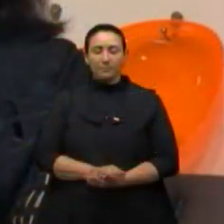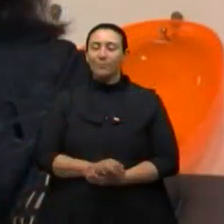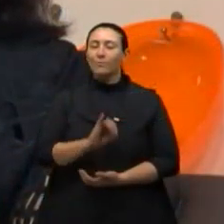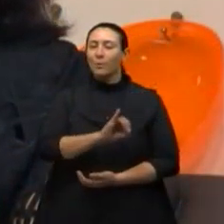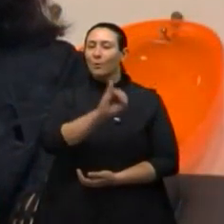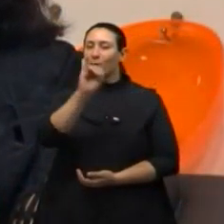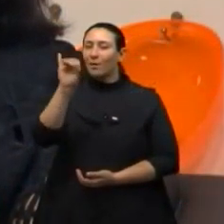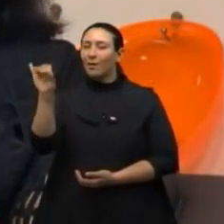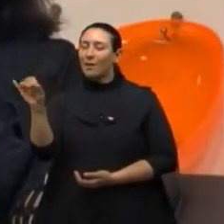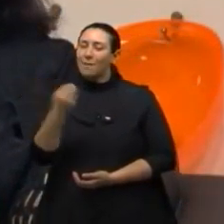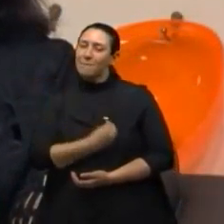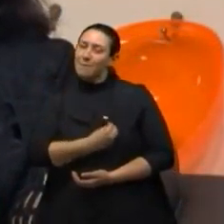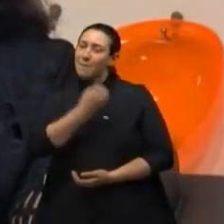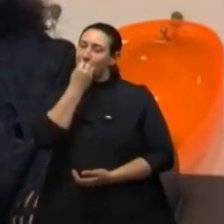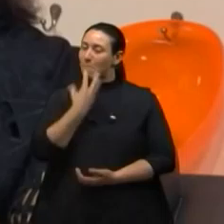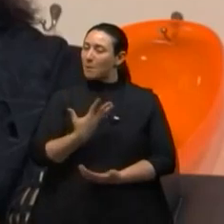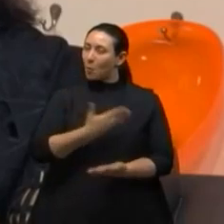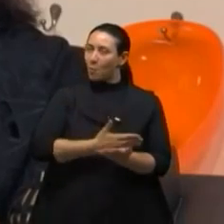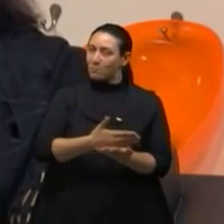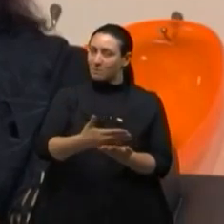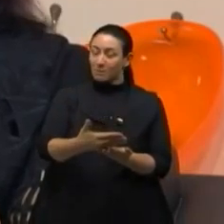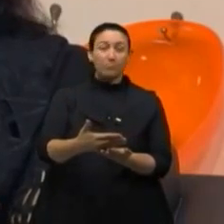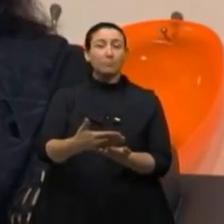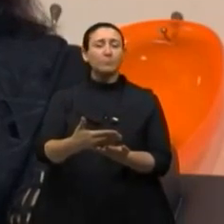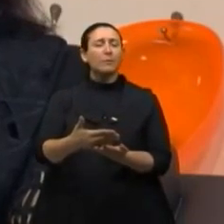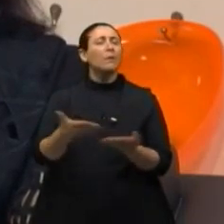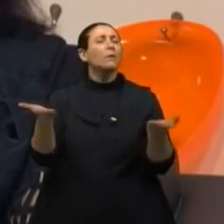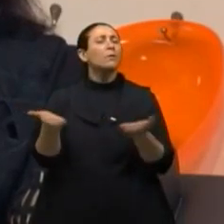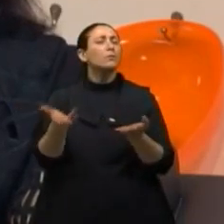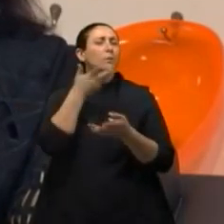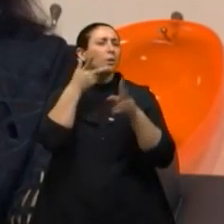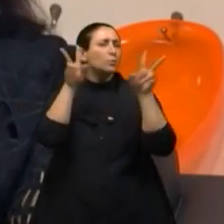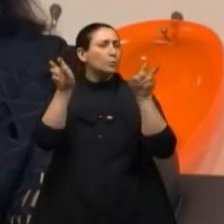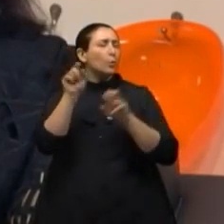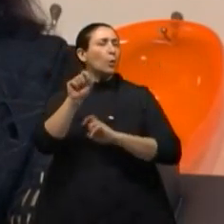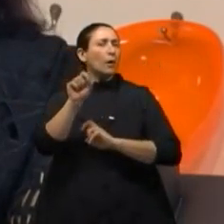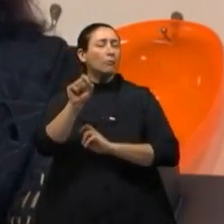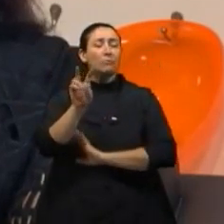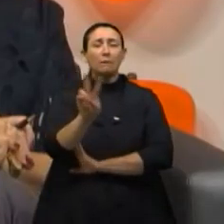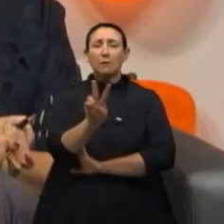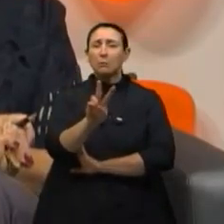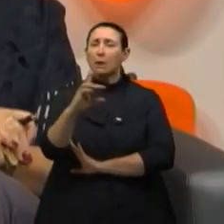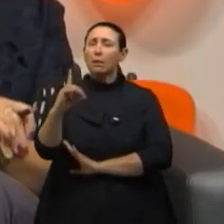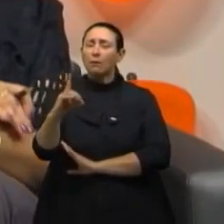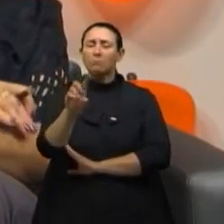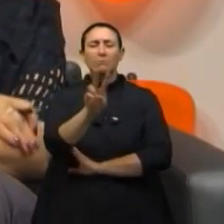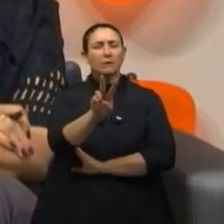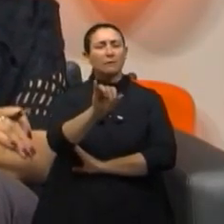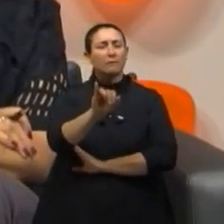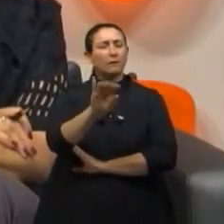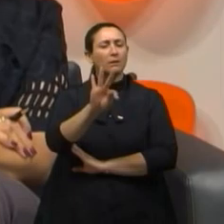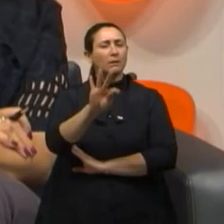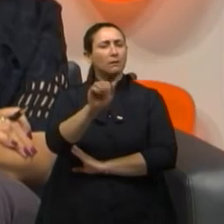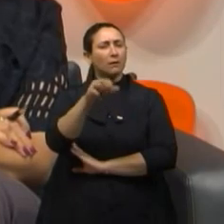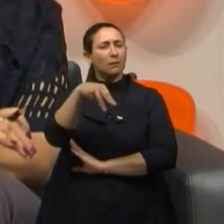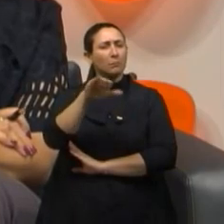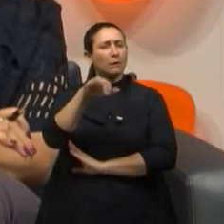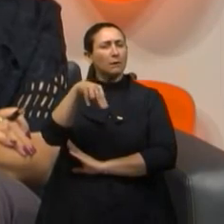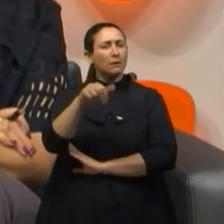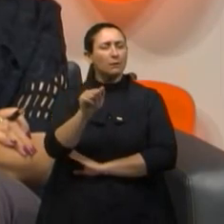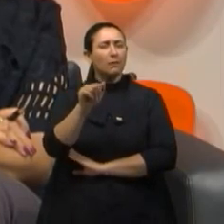Olá o nosso viva bem de hoje está começando e nós vamos falar sobre vitamina D pois as recentes pesquisas